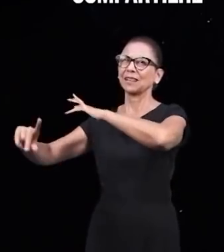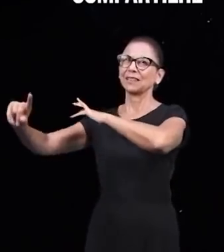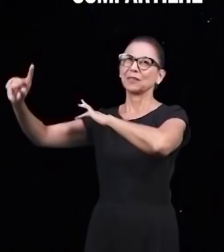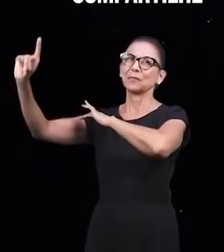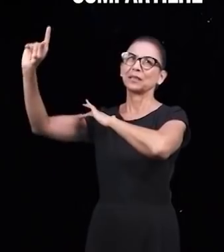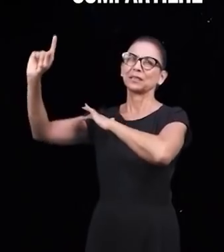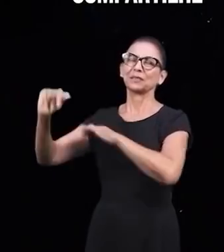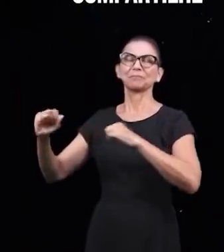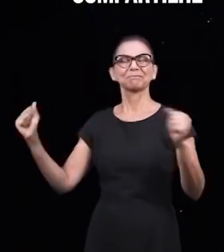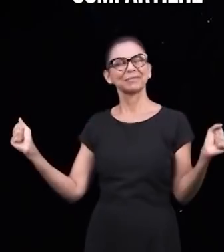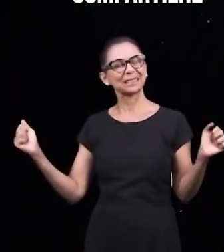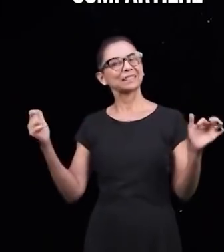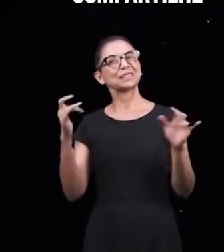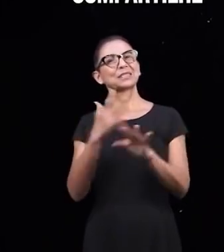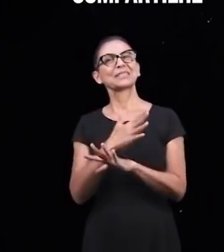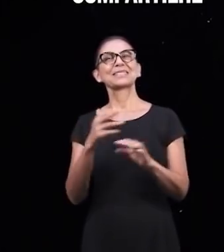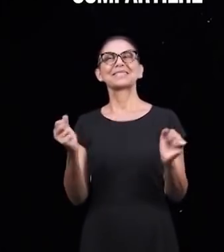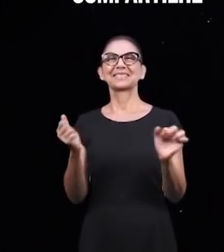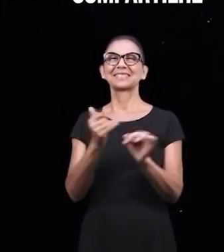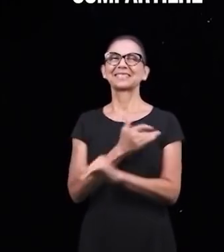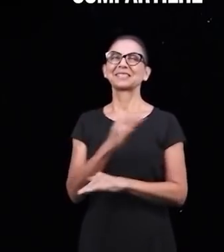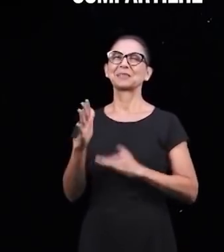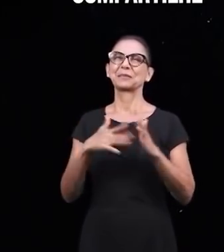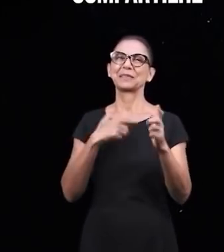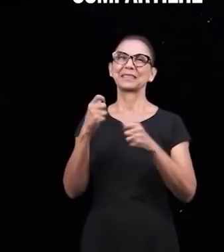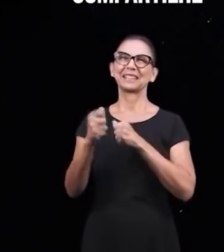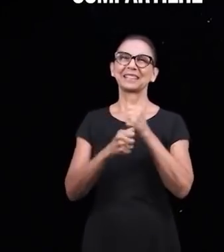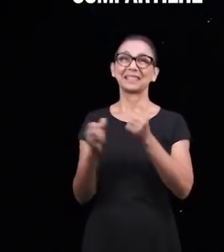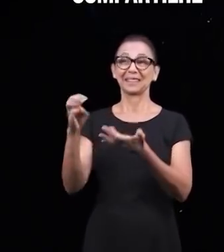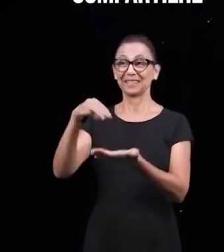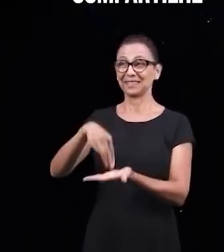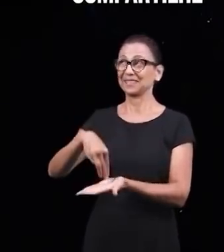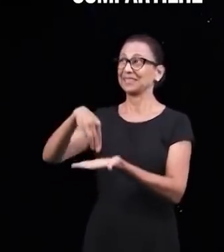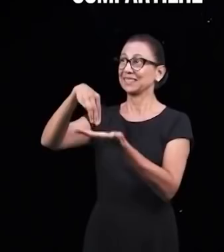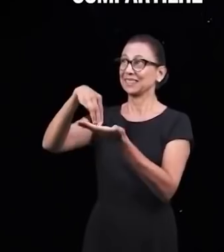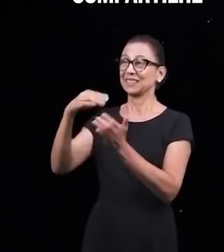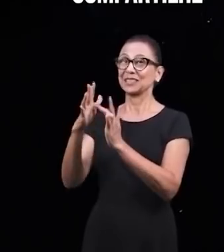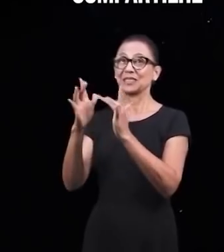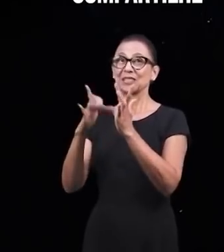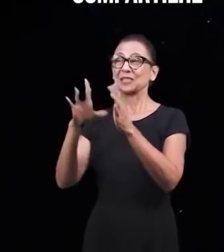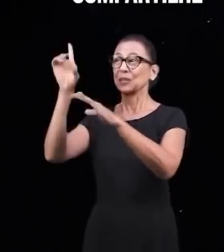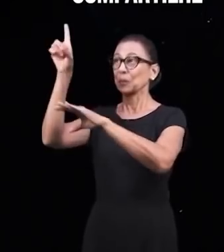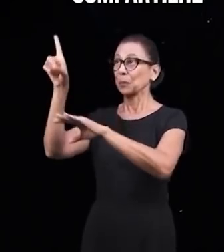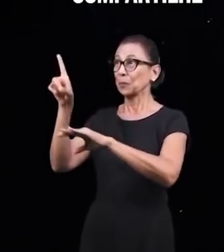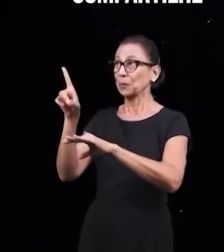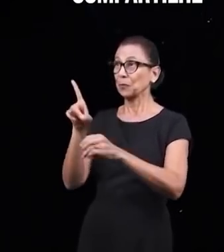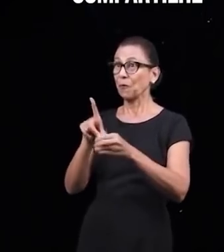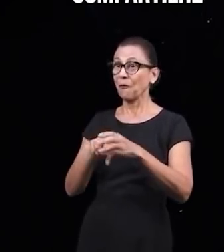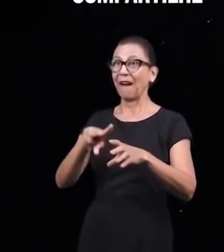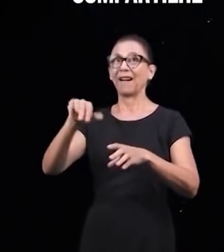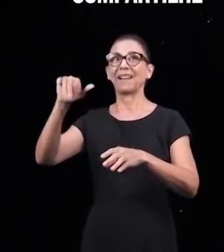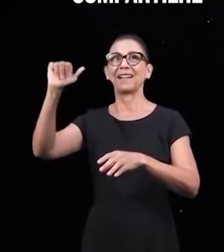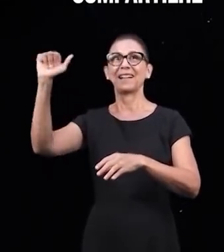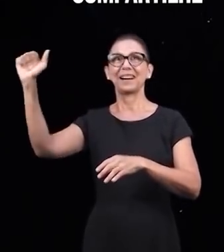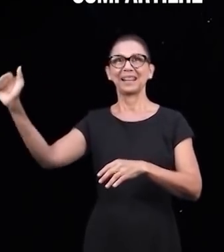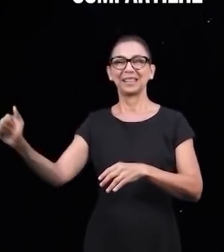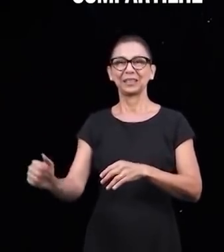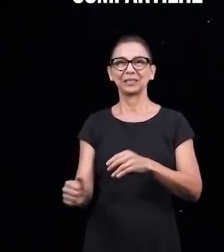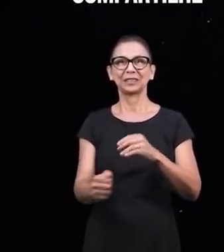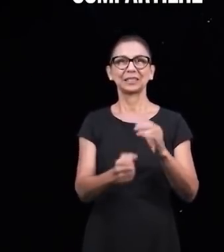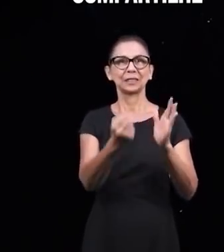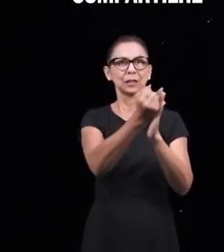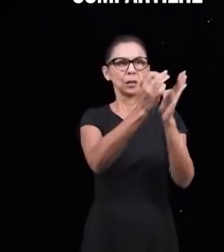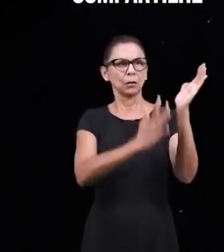morar. Oh, glória, aleluia, Maranata, vem Jesus, sou